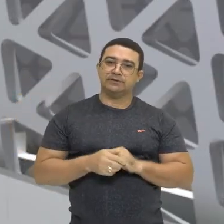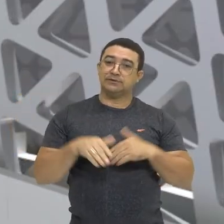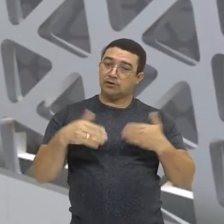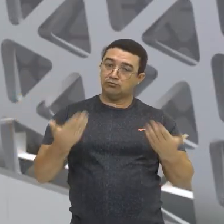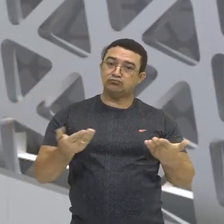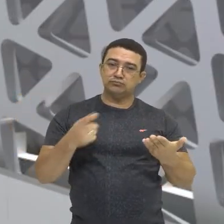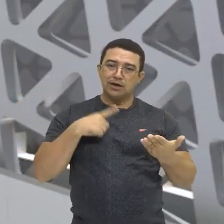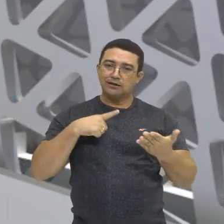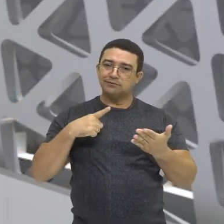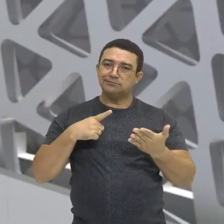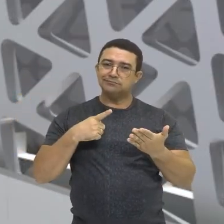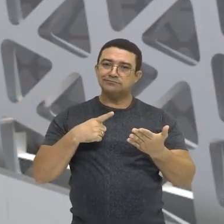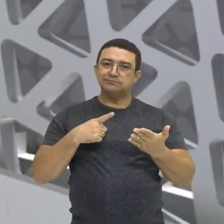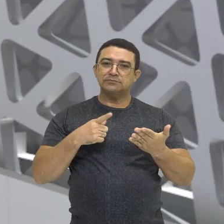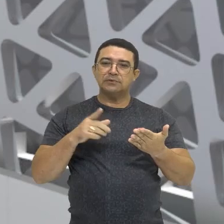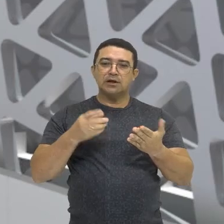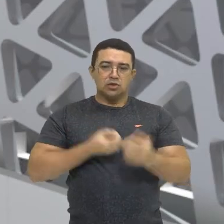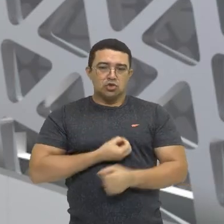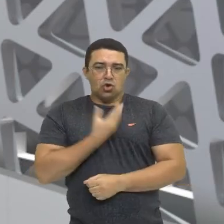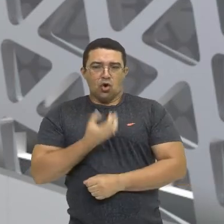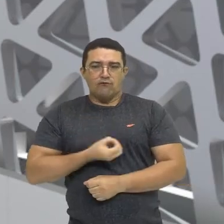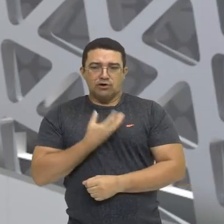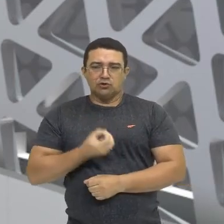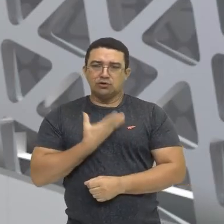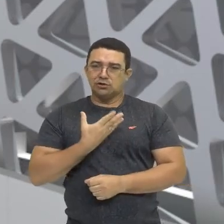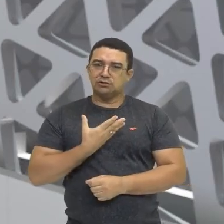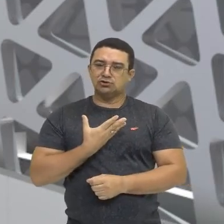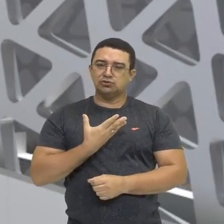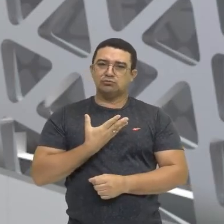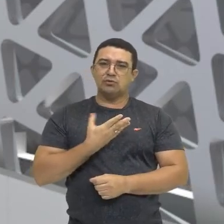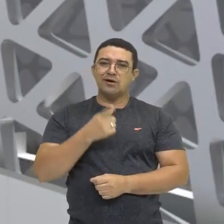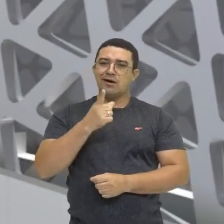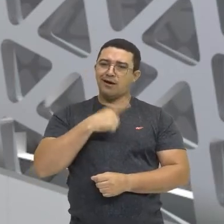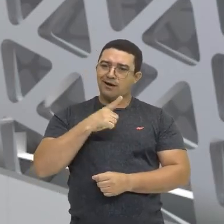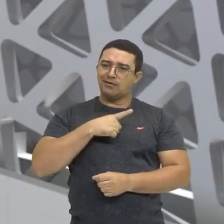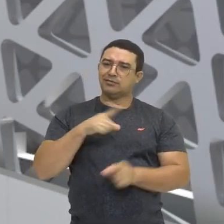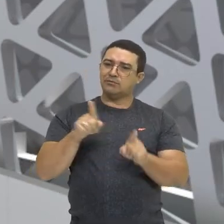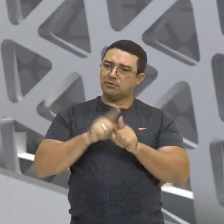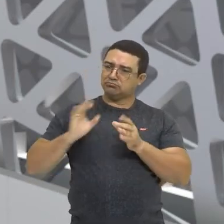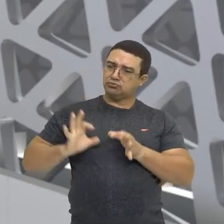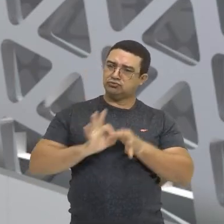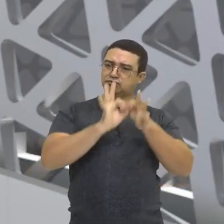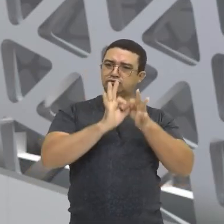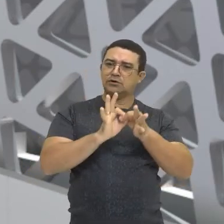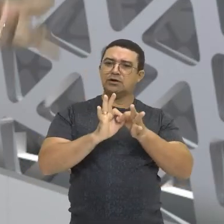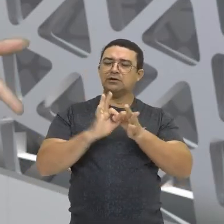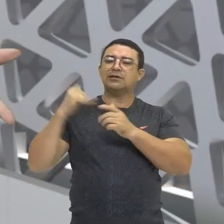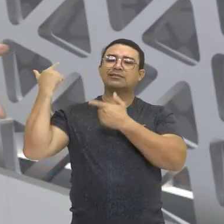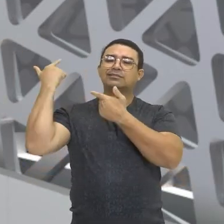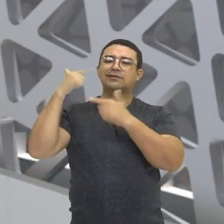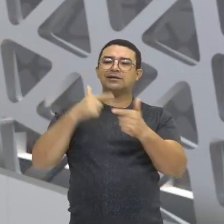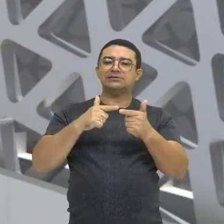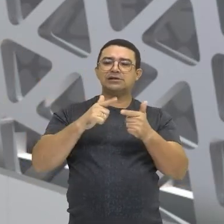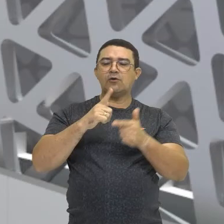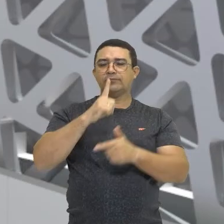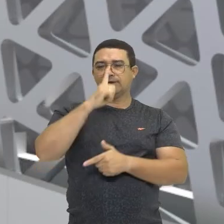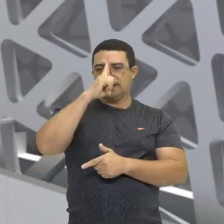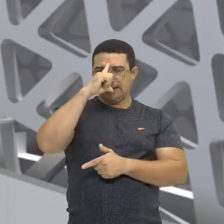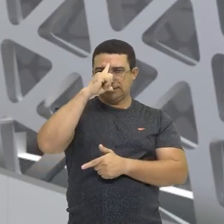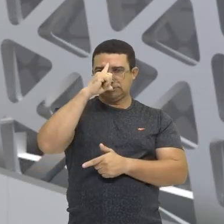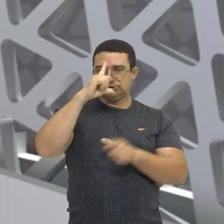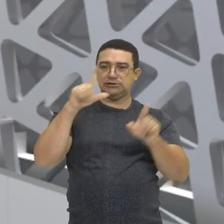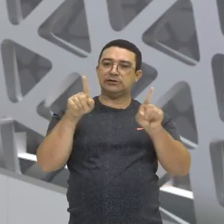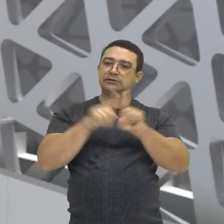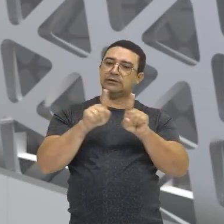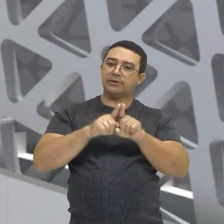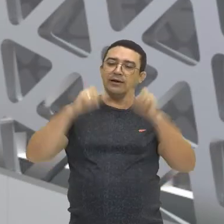tem essa... Que o trovadorismo, de um certo modo, é um herdeiro, né, da tradição latina, da